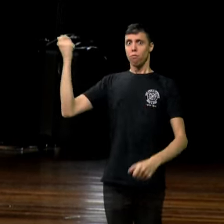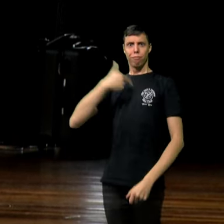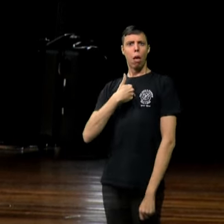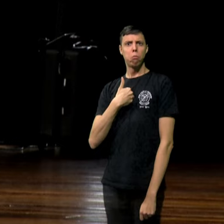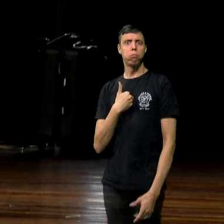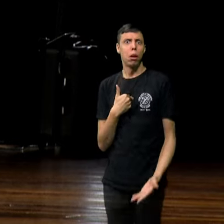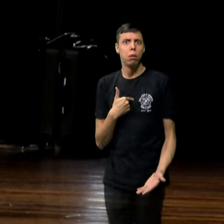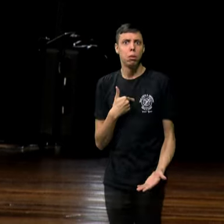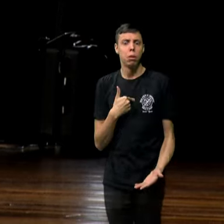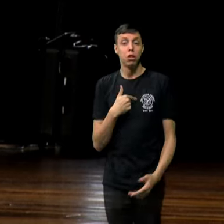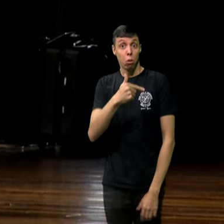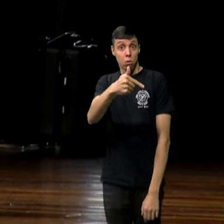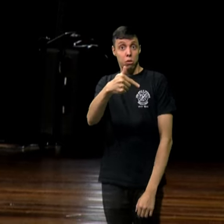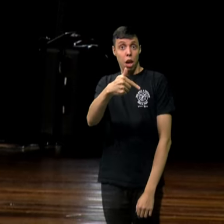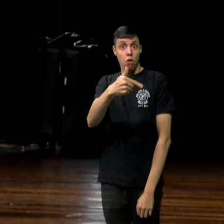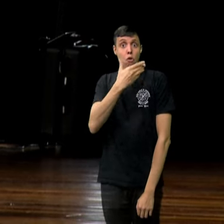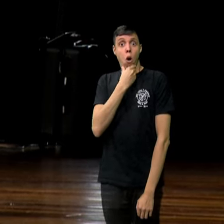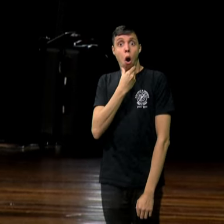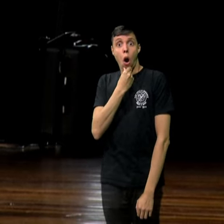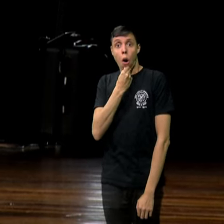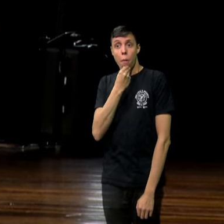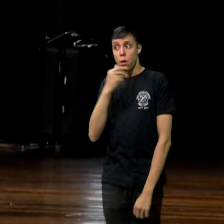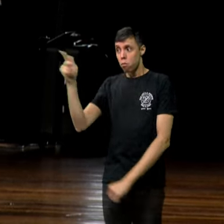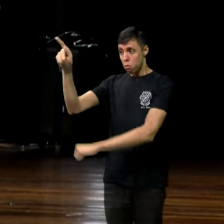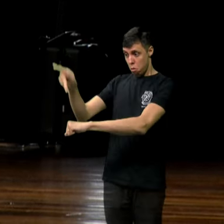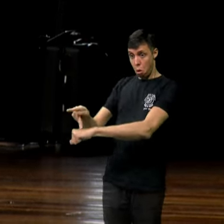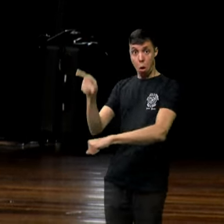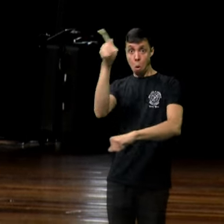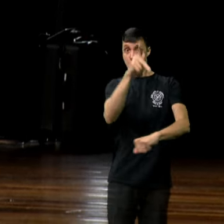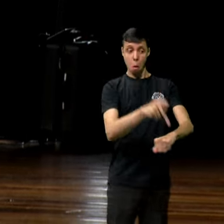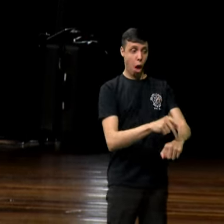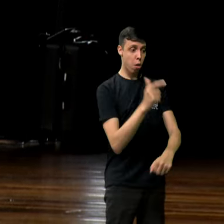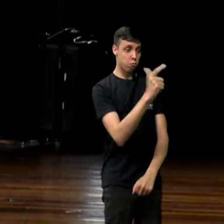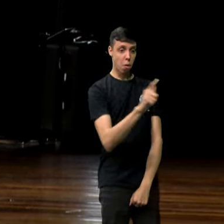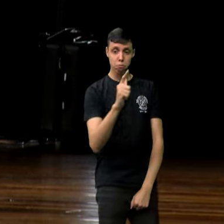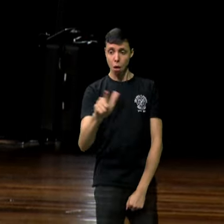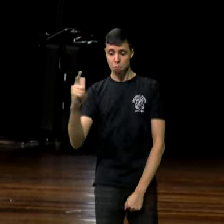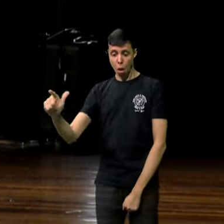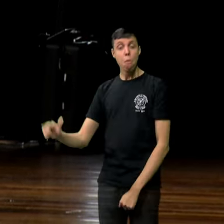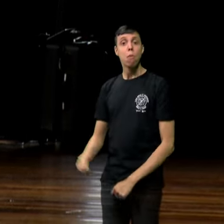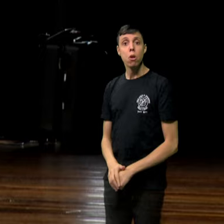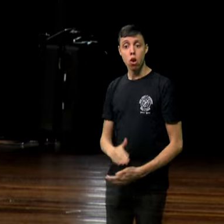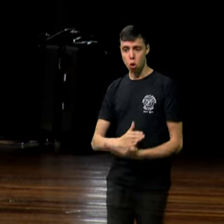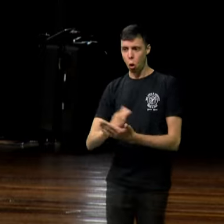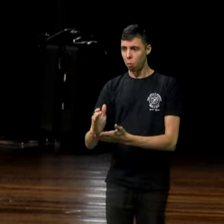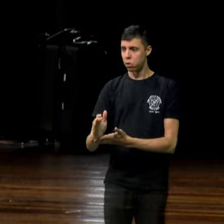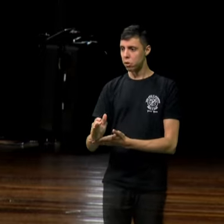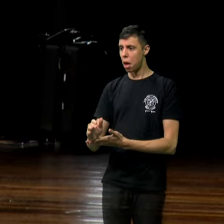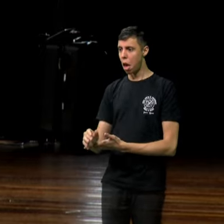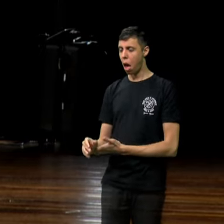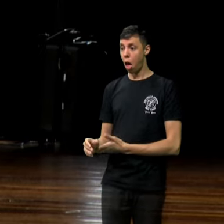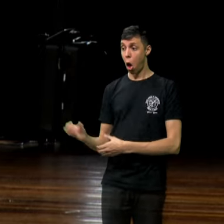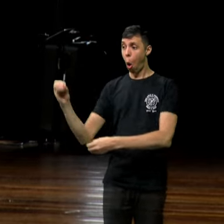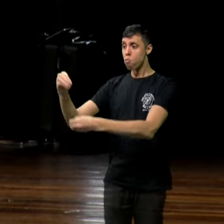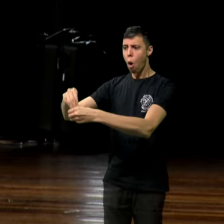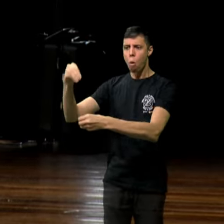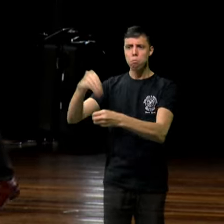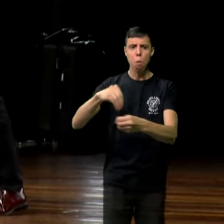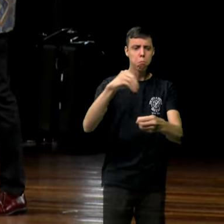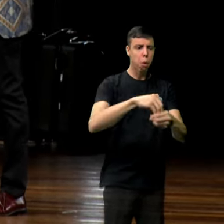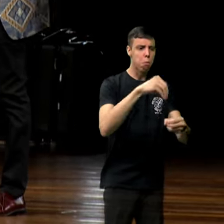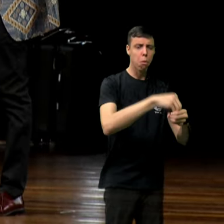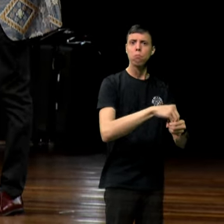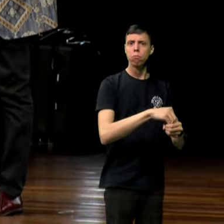olhei 7 homens nas nações e comecei a semear, porque se esses não são terra fértil, quem é?